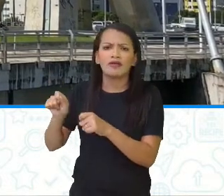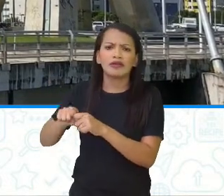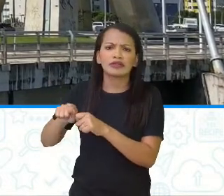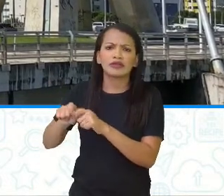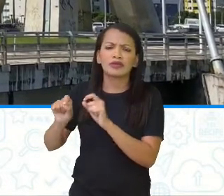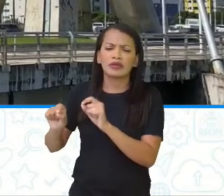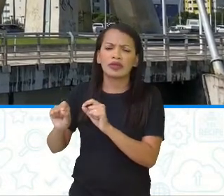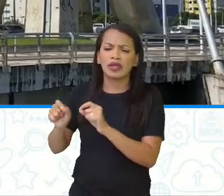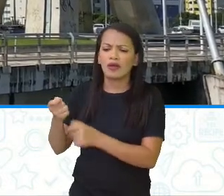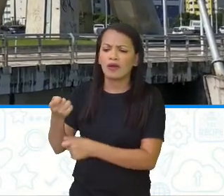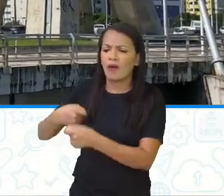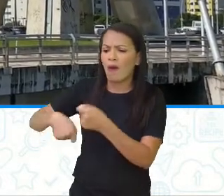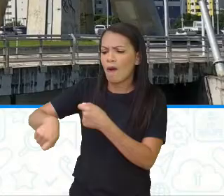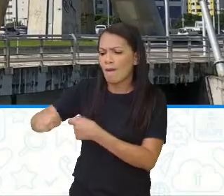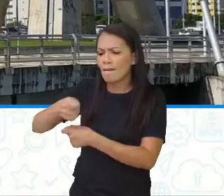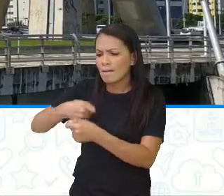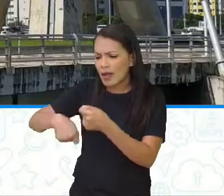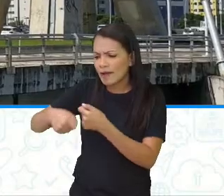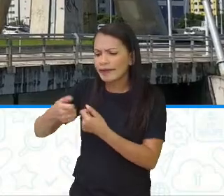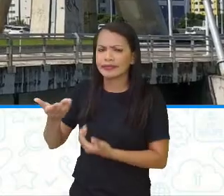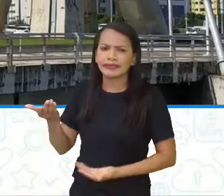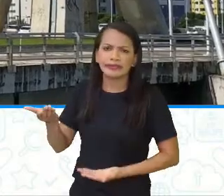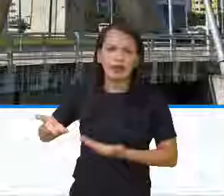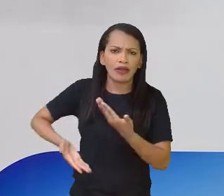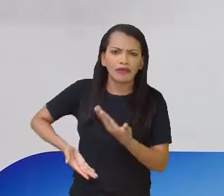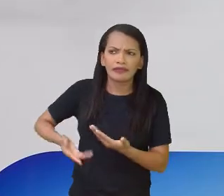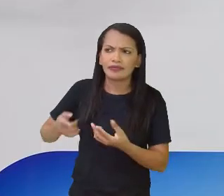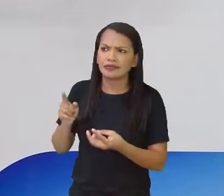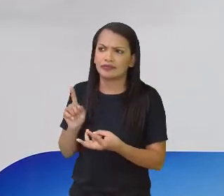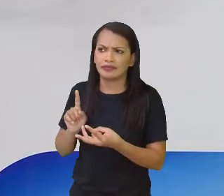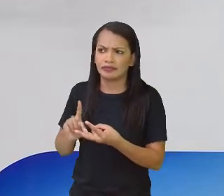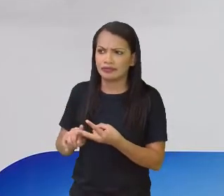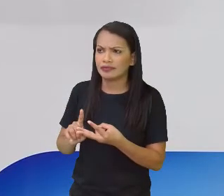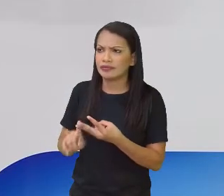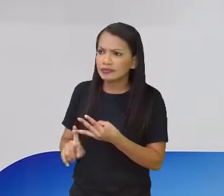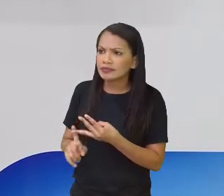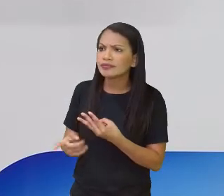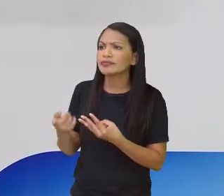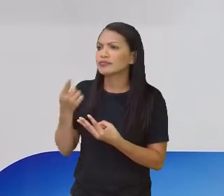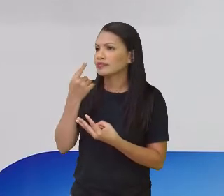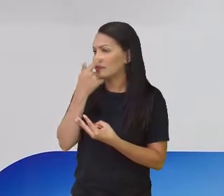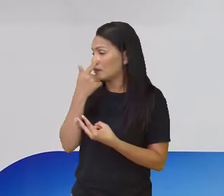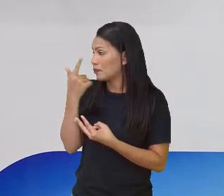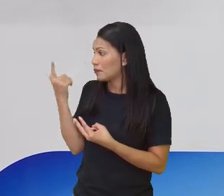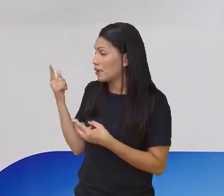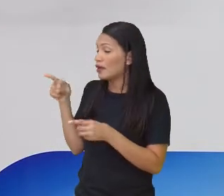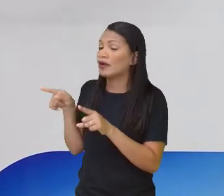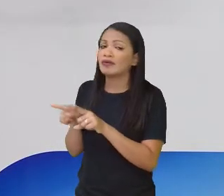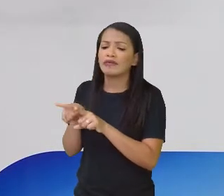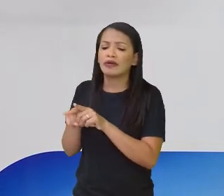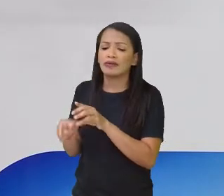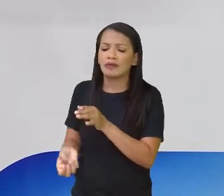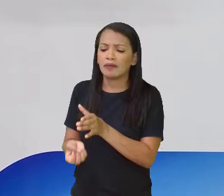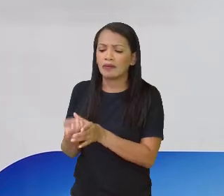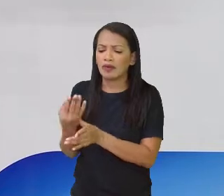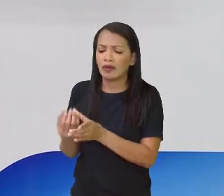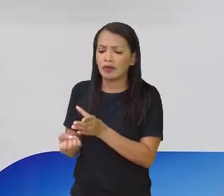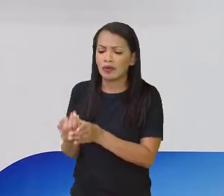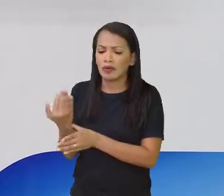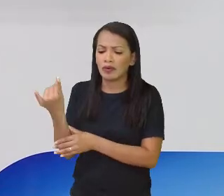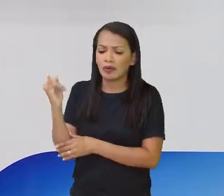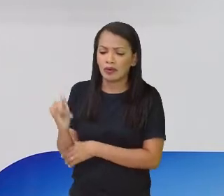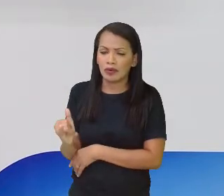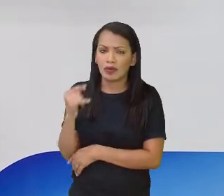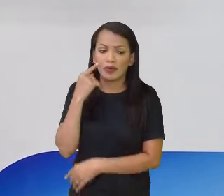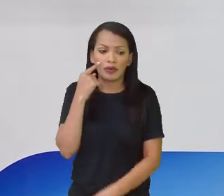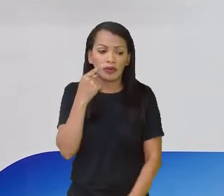terciário, comércio e serviços. Visto que lá no rural nós temos o setor primário, aqui